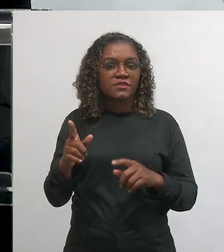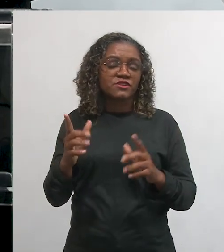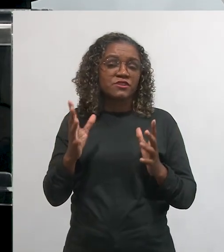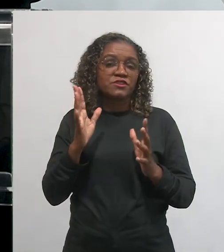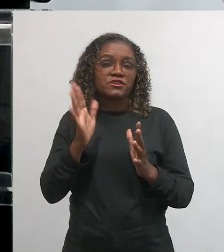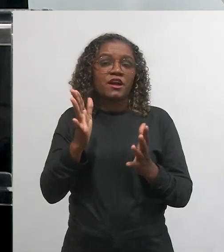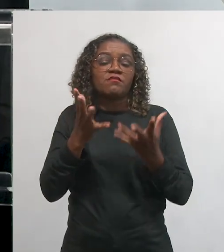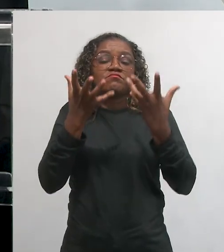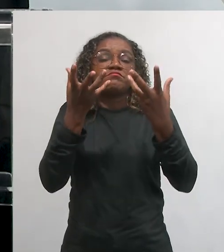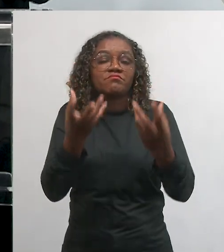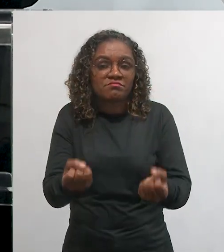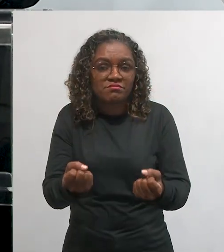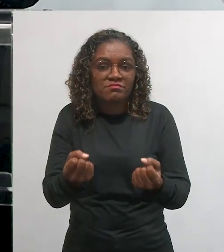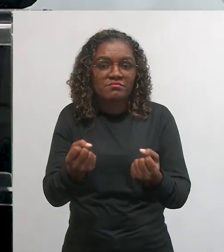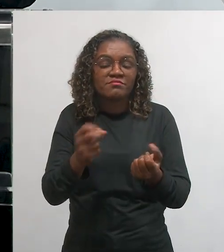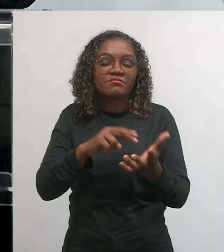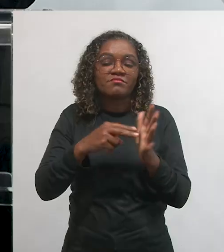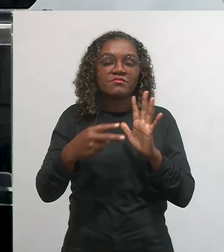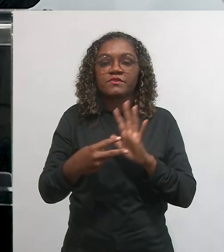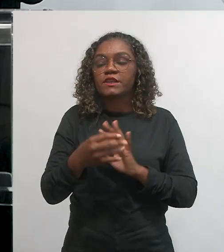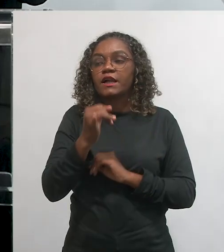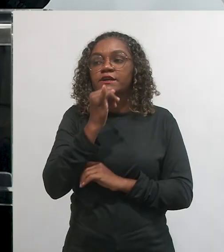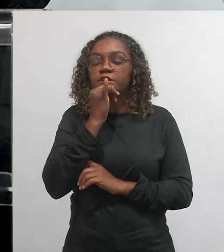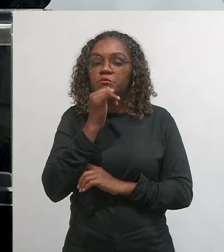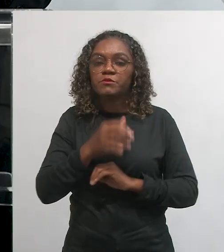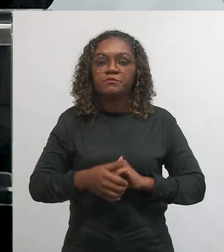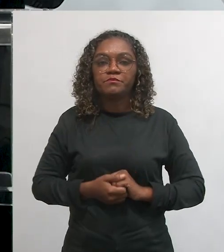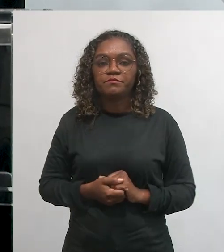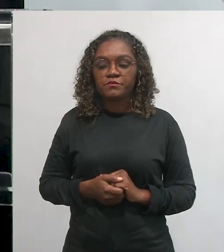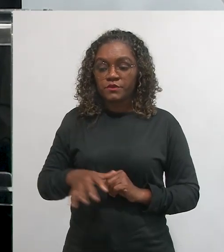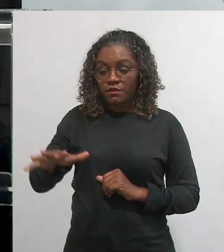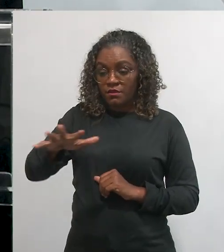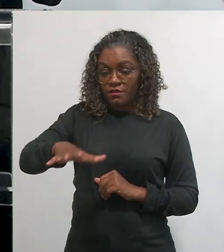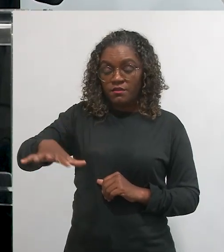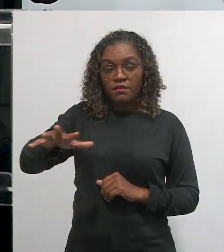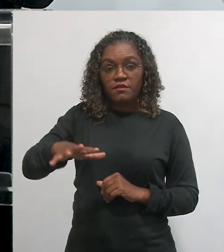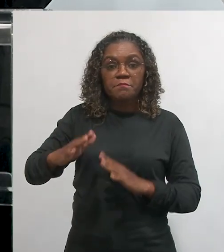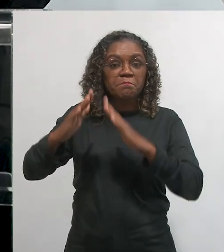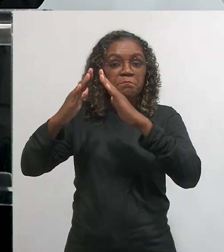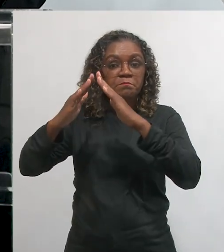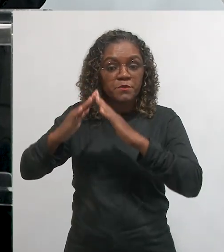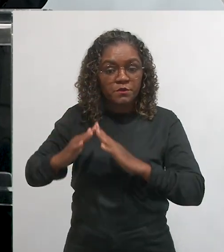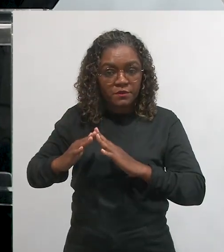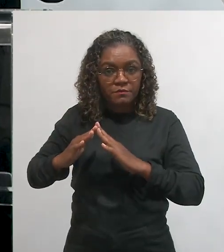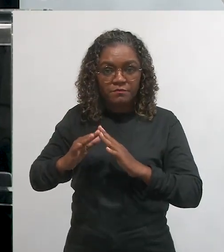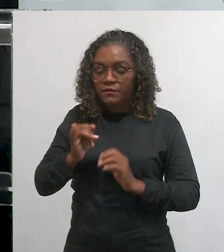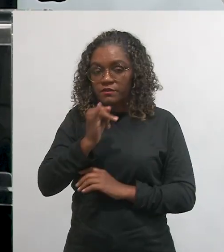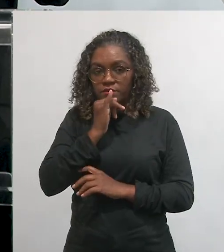pacto. Morando naquele território, por exemplo, moramos no